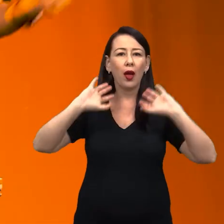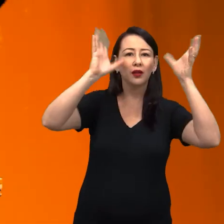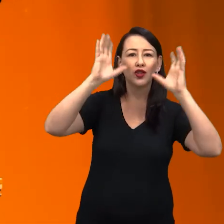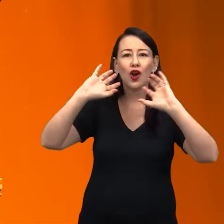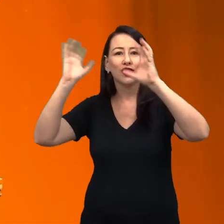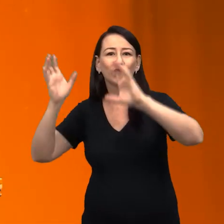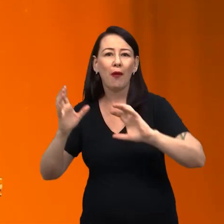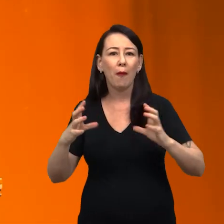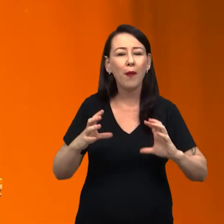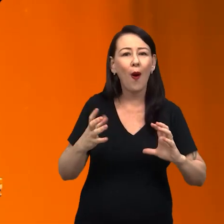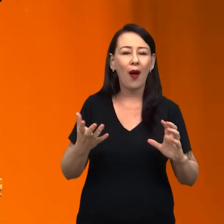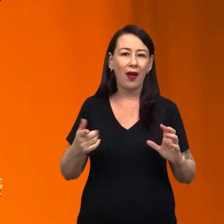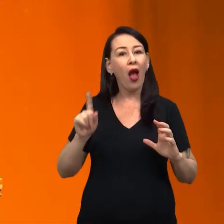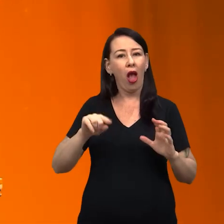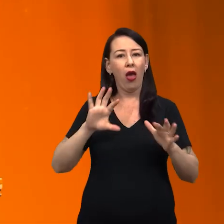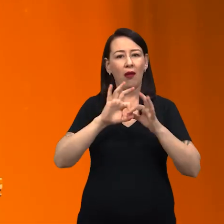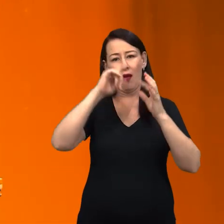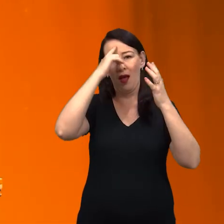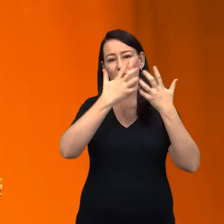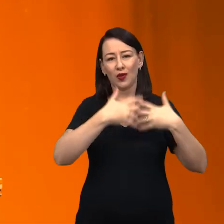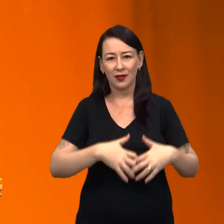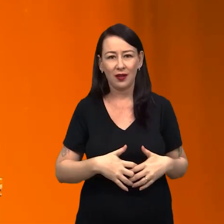jogos com bola. E